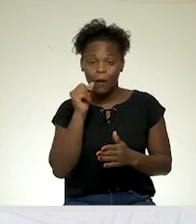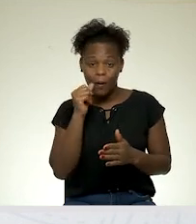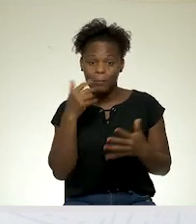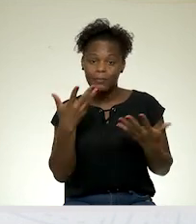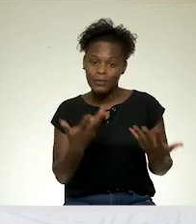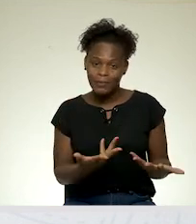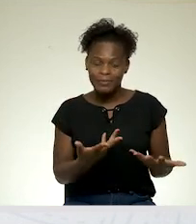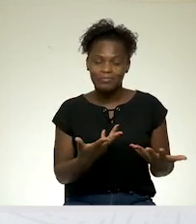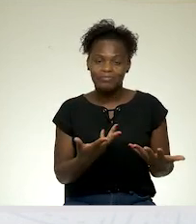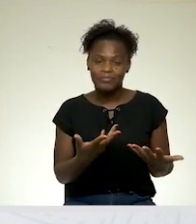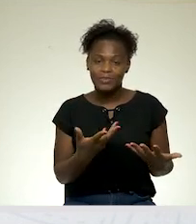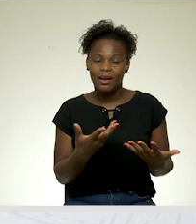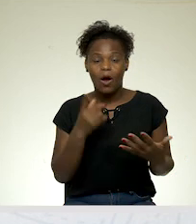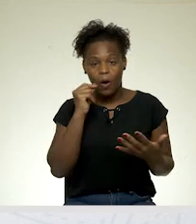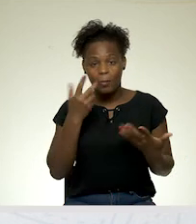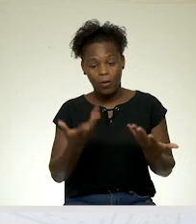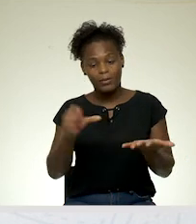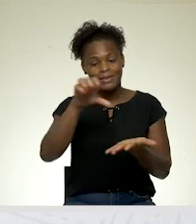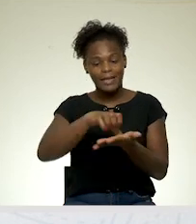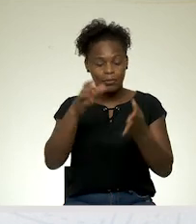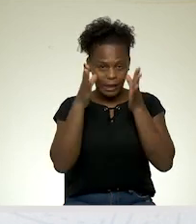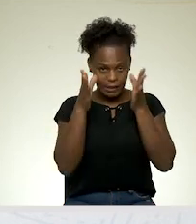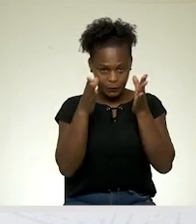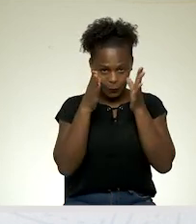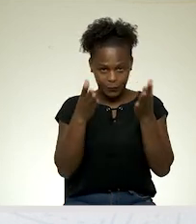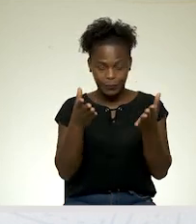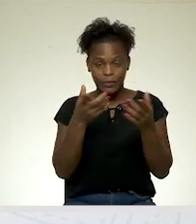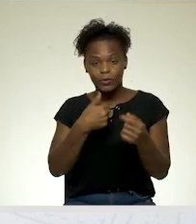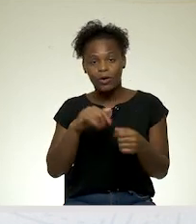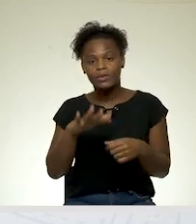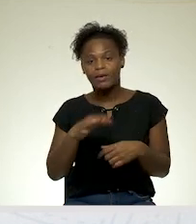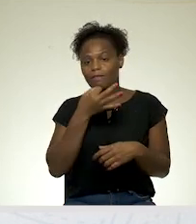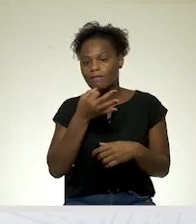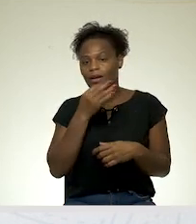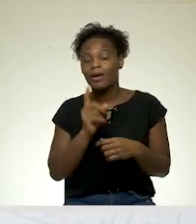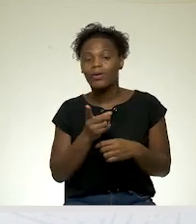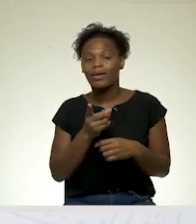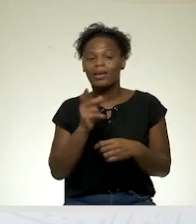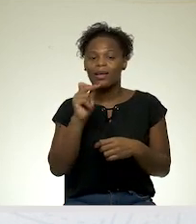a ser o centro das atenções. Estamos a falar do